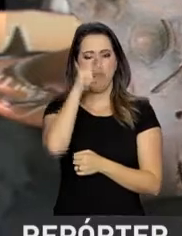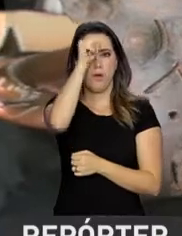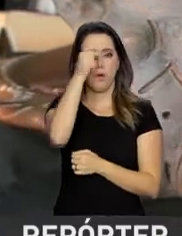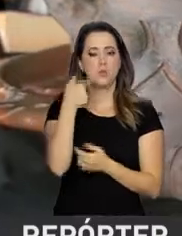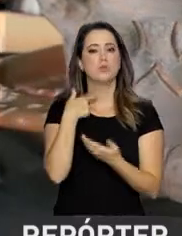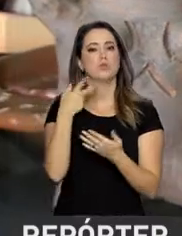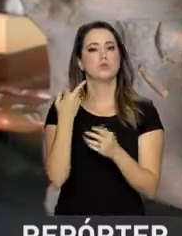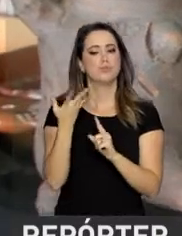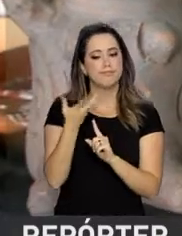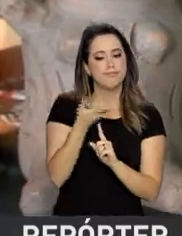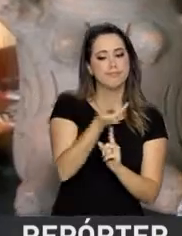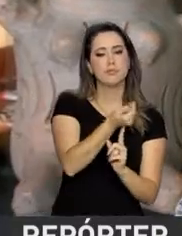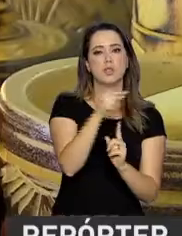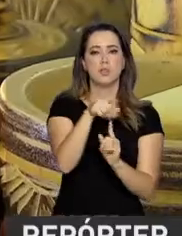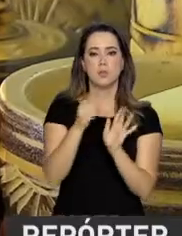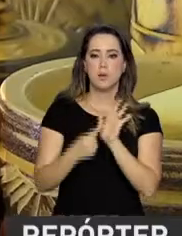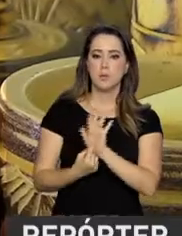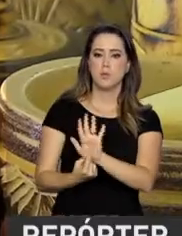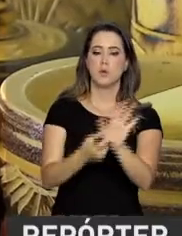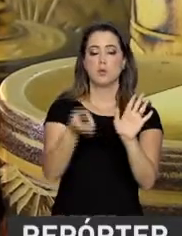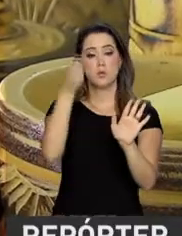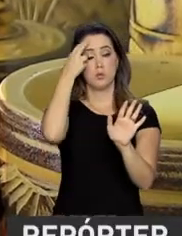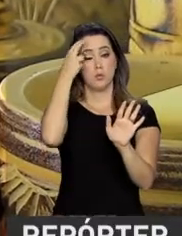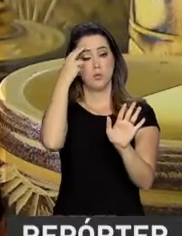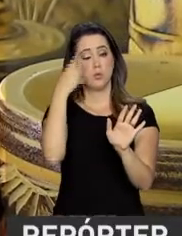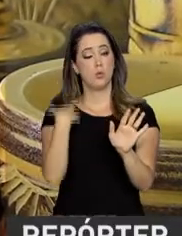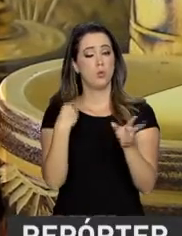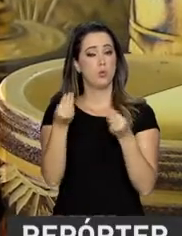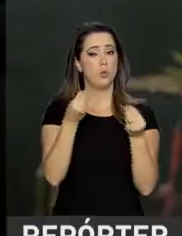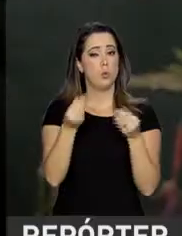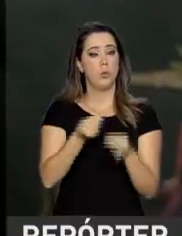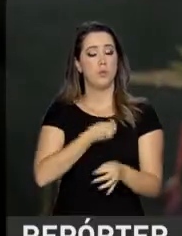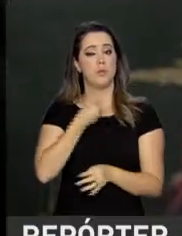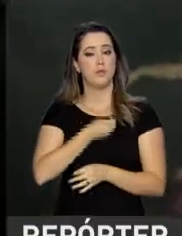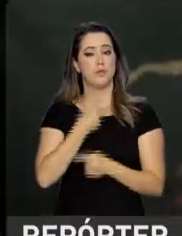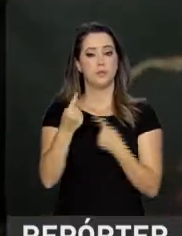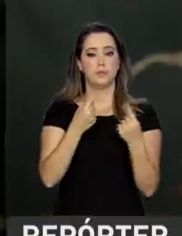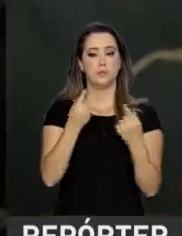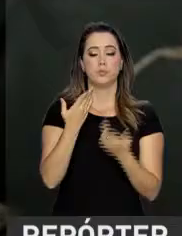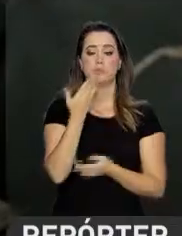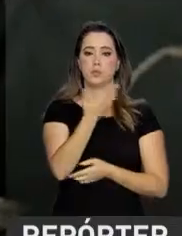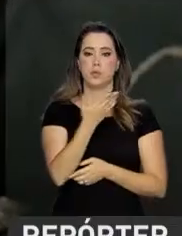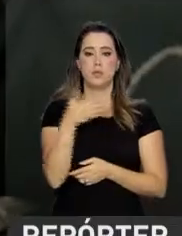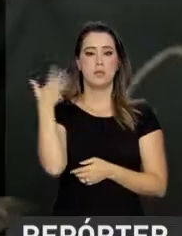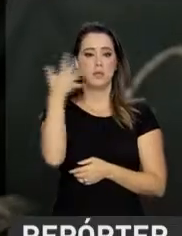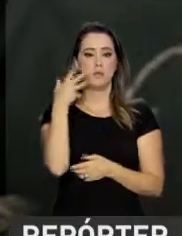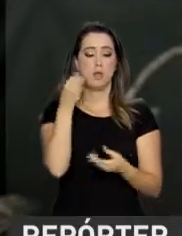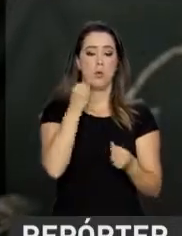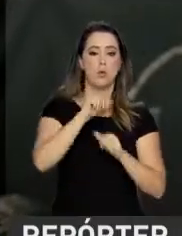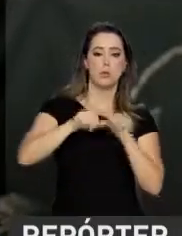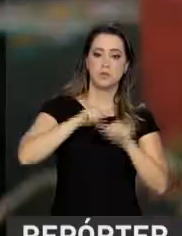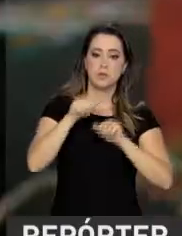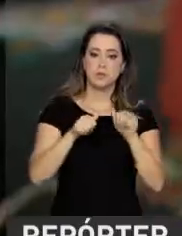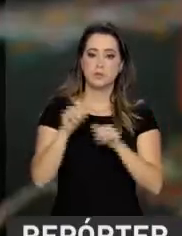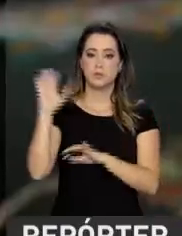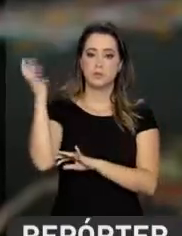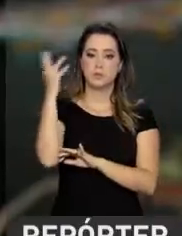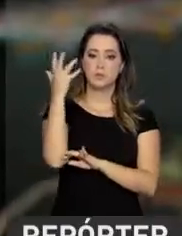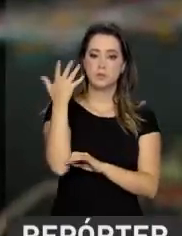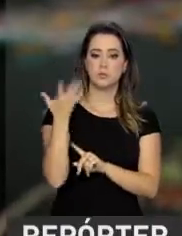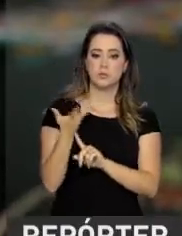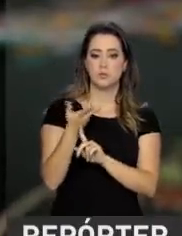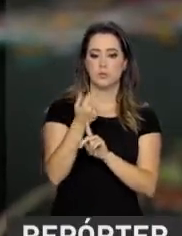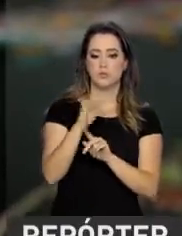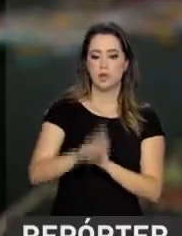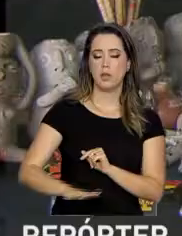traz a essência de um povo cultura e costumes a ire conta que aprendeu a transformar a natureza em arte